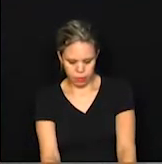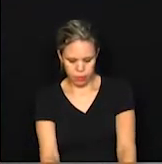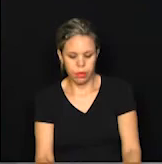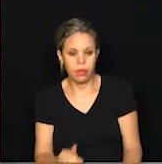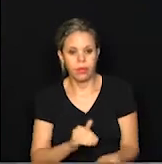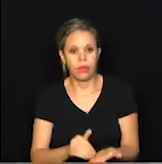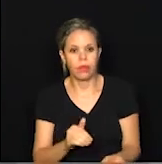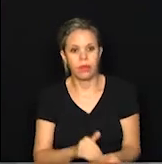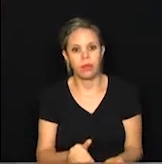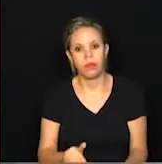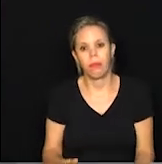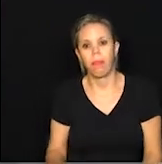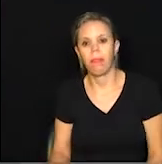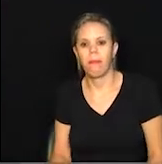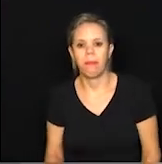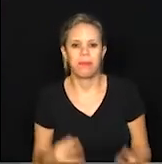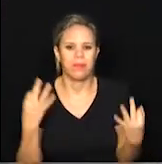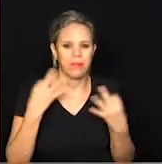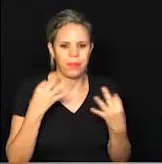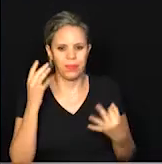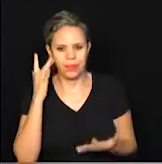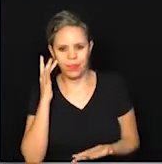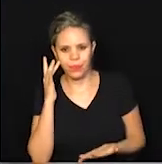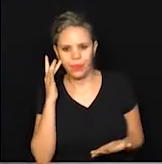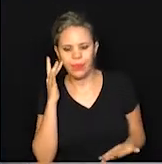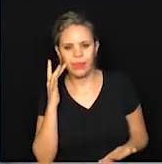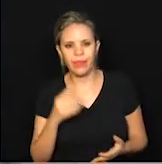Secretário, não, perfeito. Eu acho que